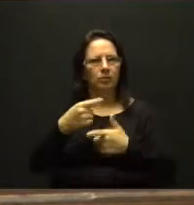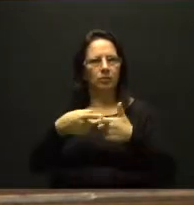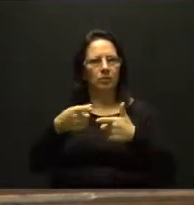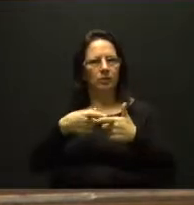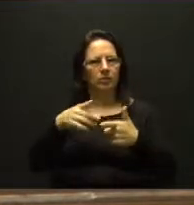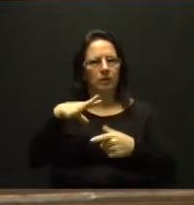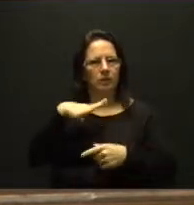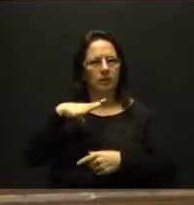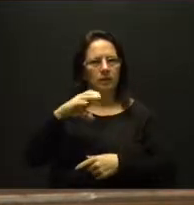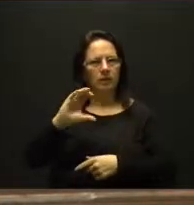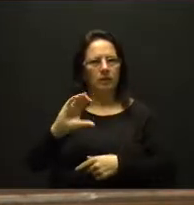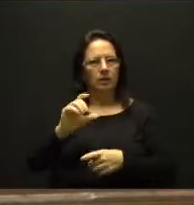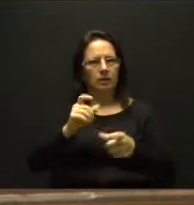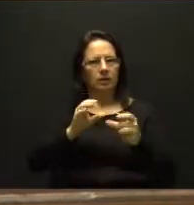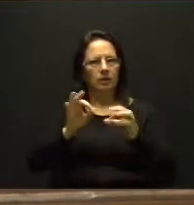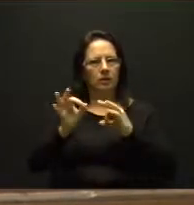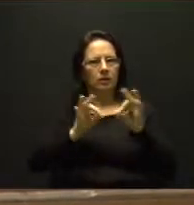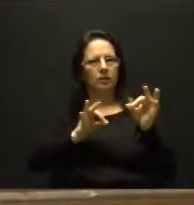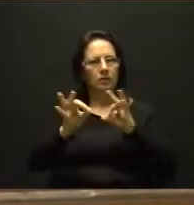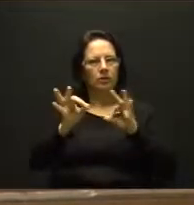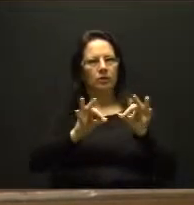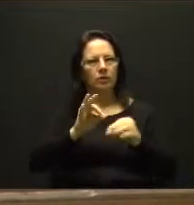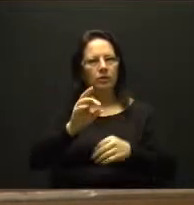da regularização fundiária